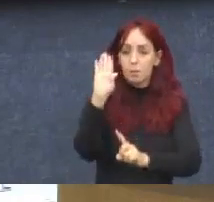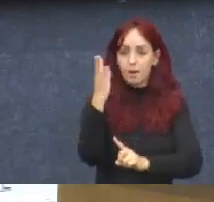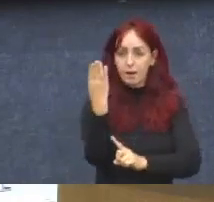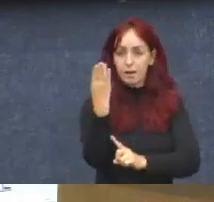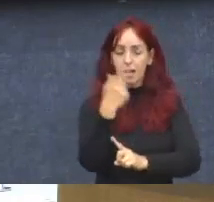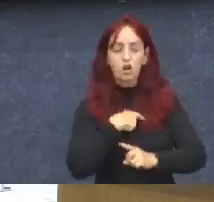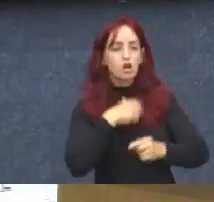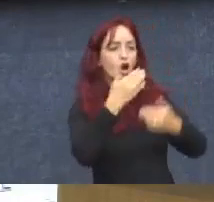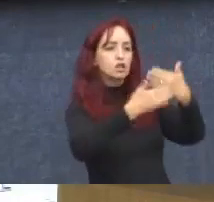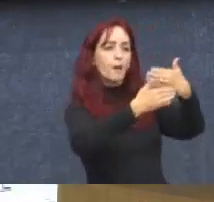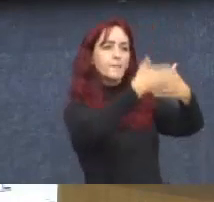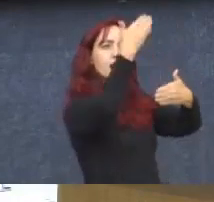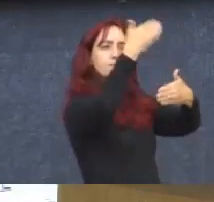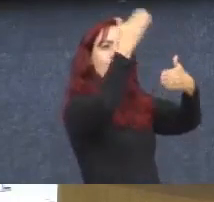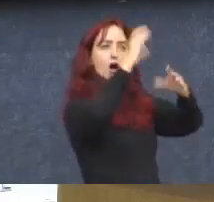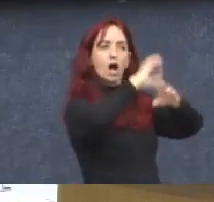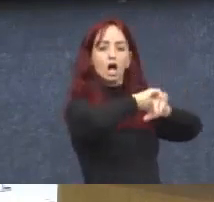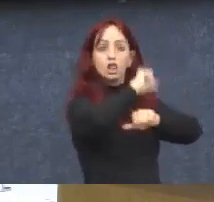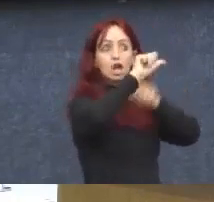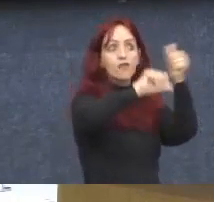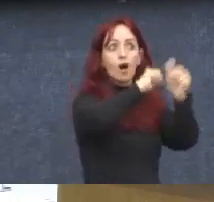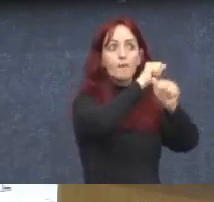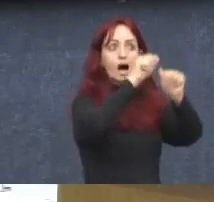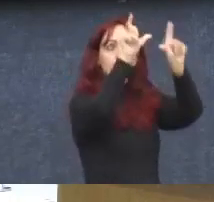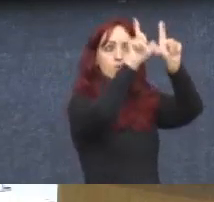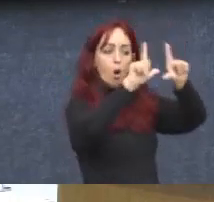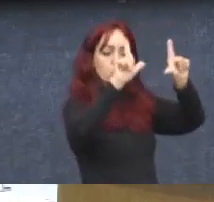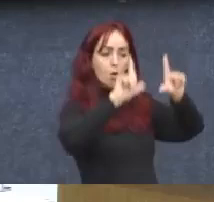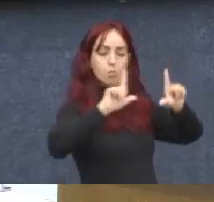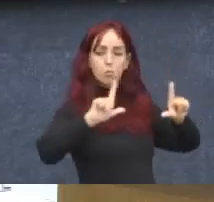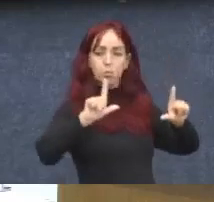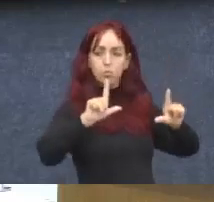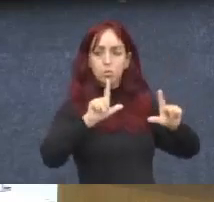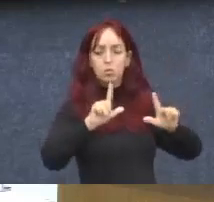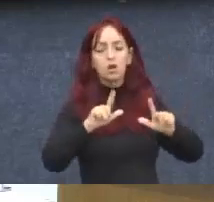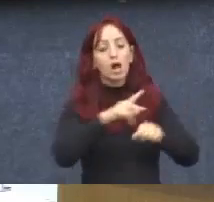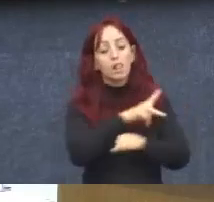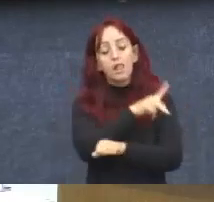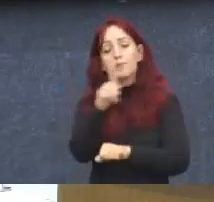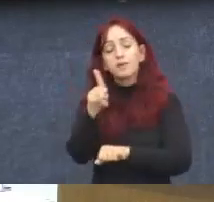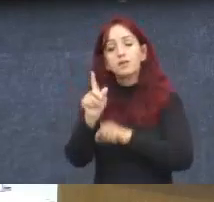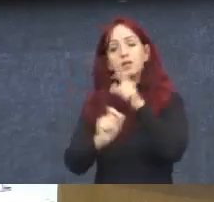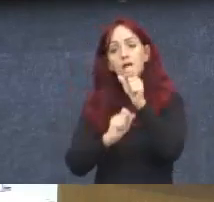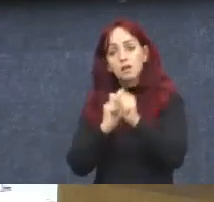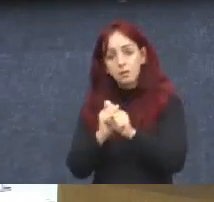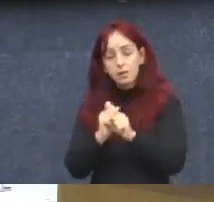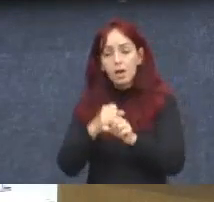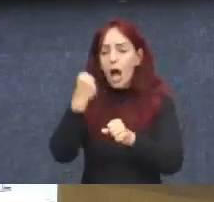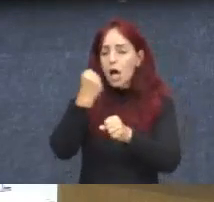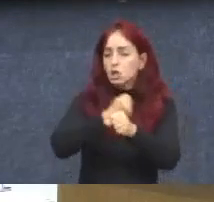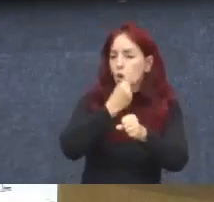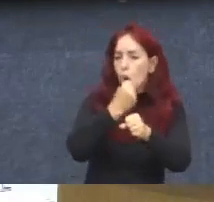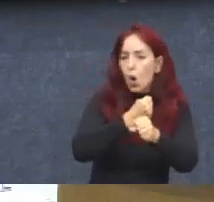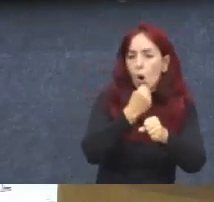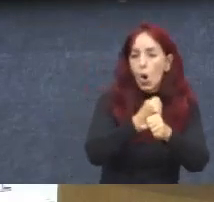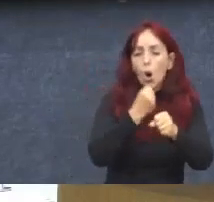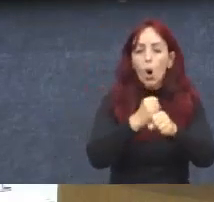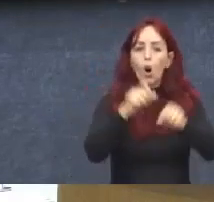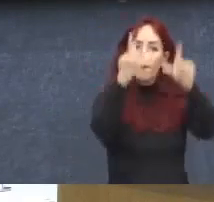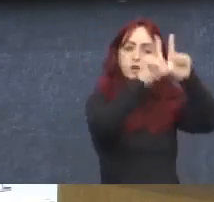paredes transformadas em galerias. Na presidência, aliás, as obras de Yara